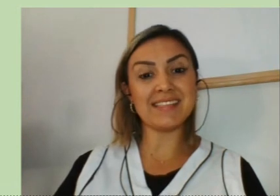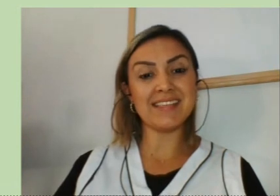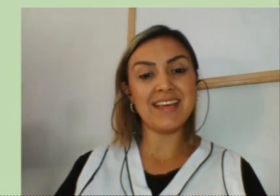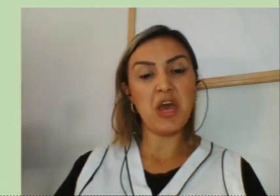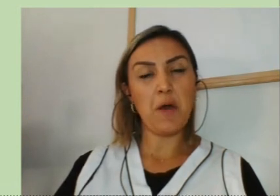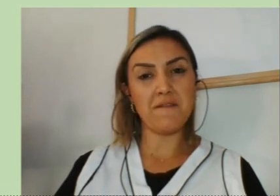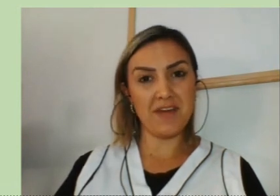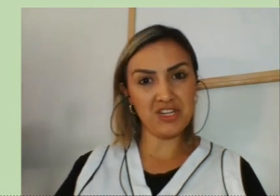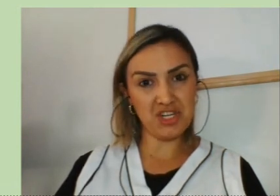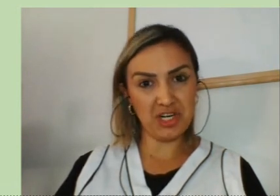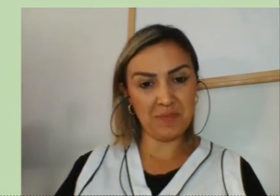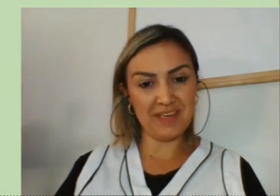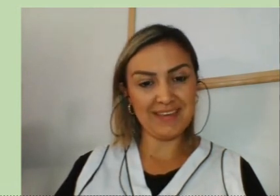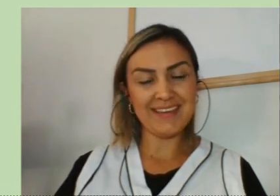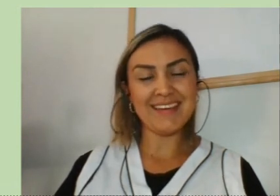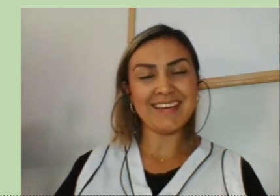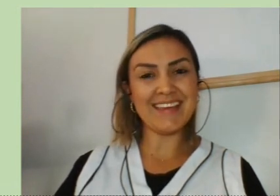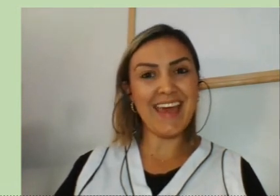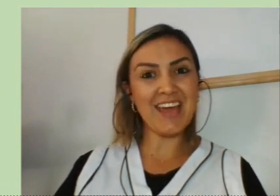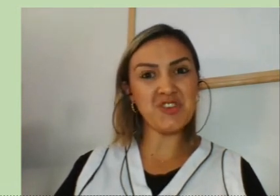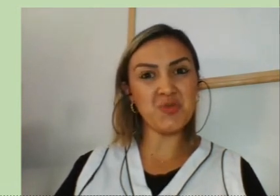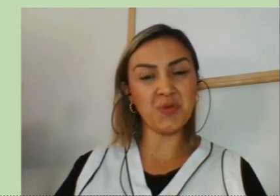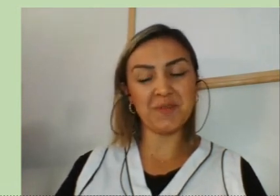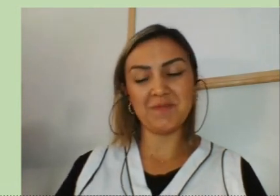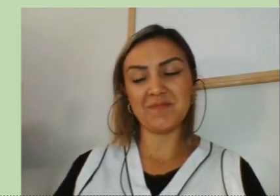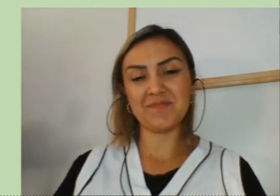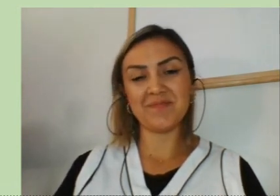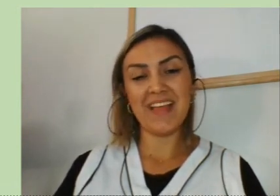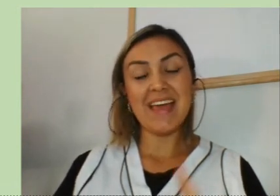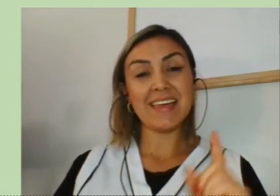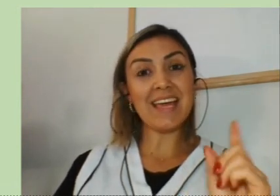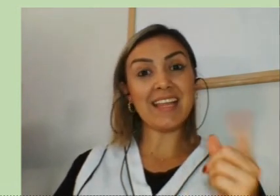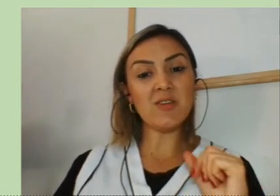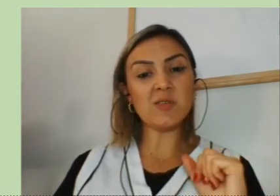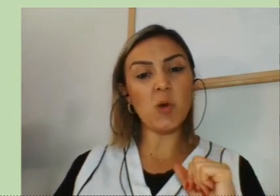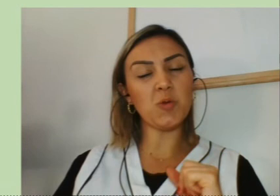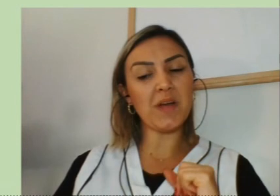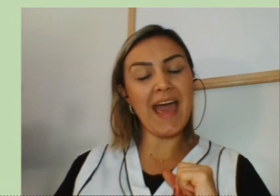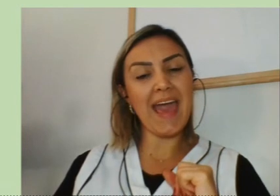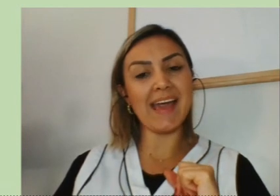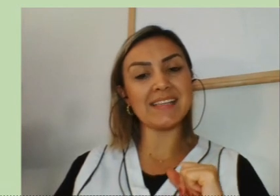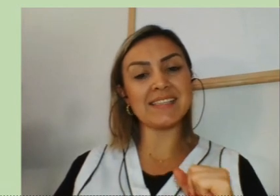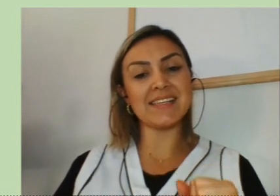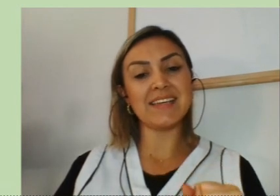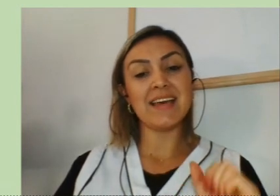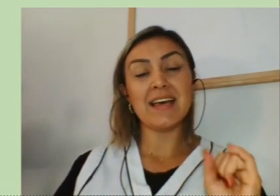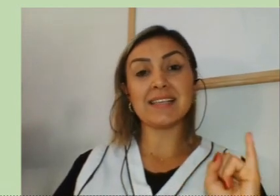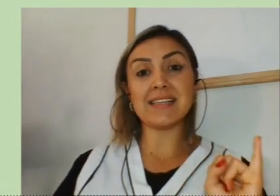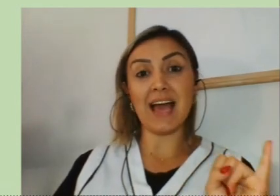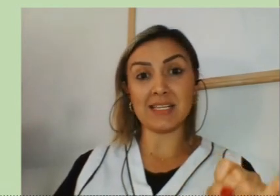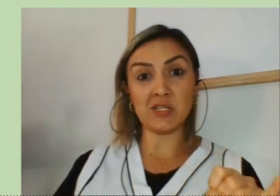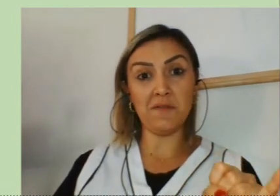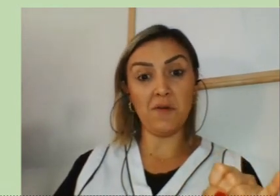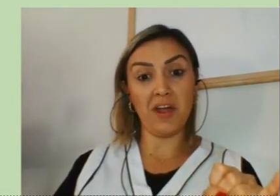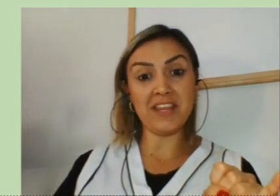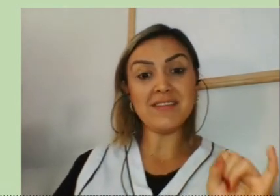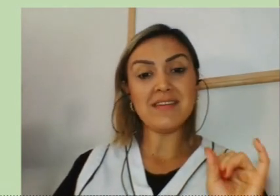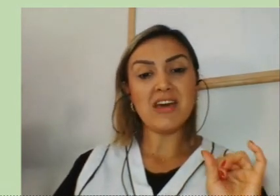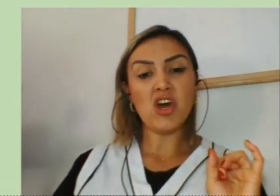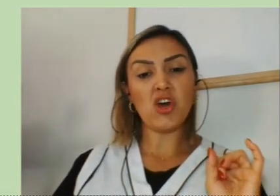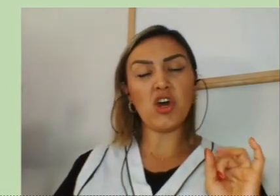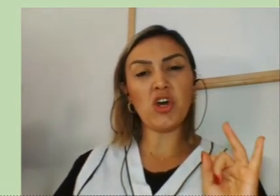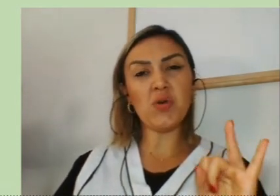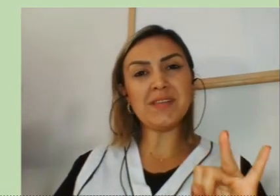Xadrez, vexame, queixo. Quem tem o som do KS? Saxofone,